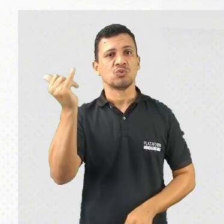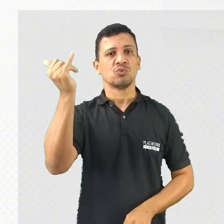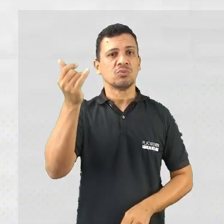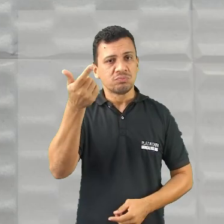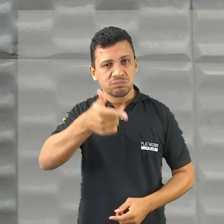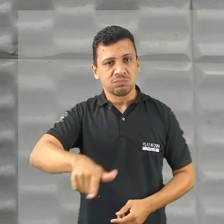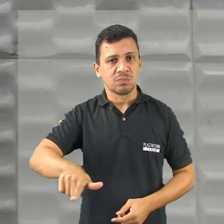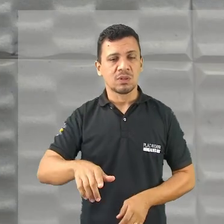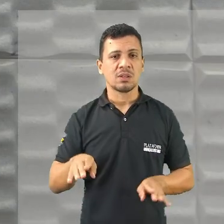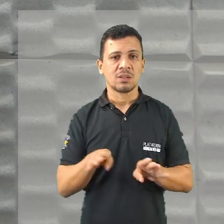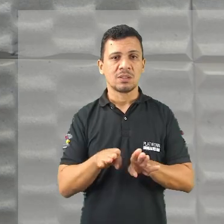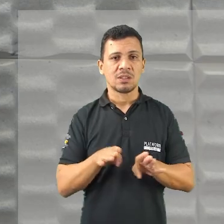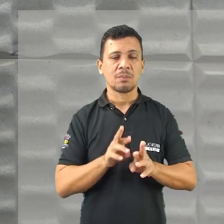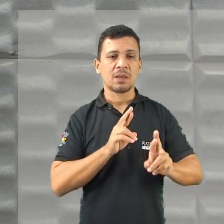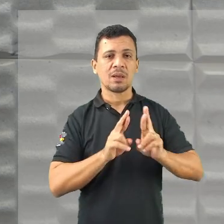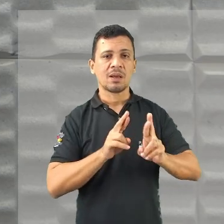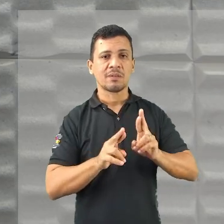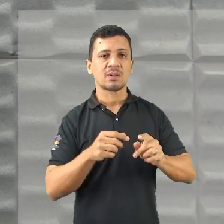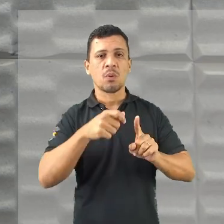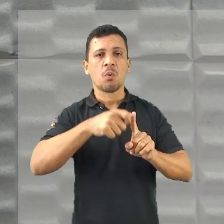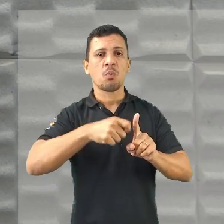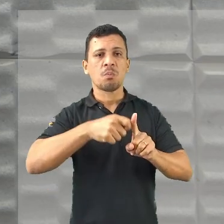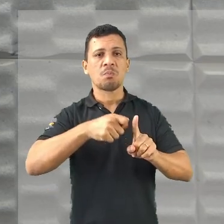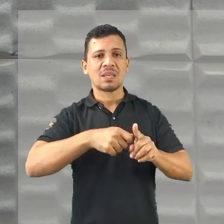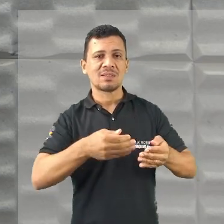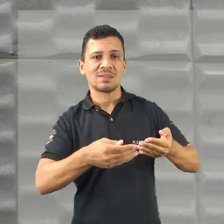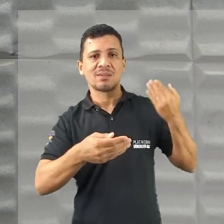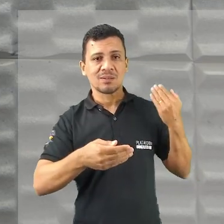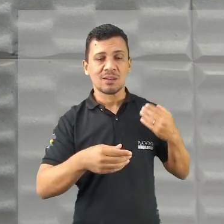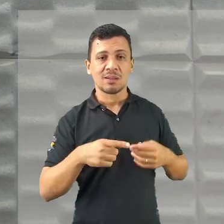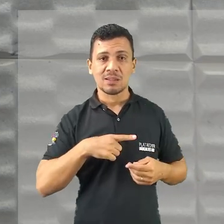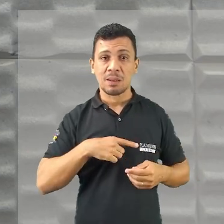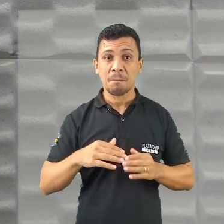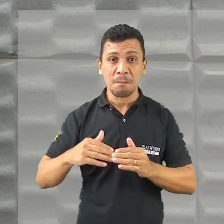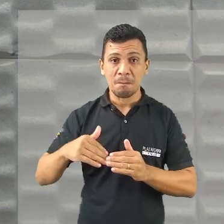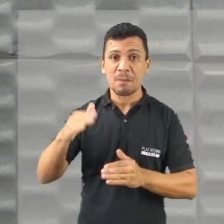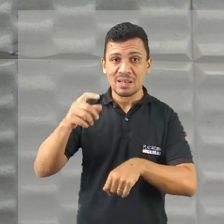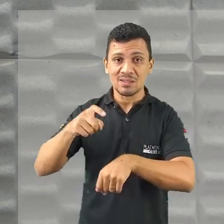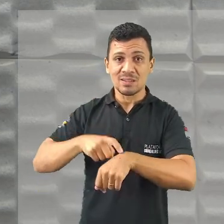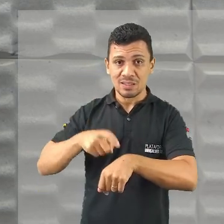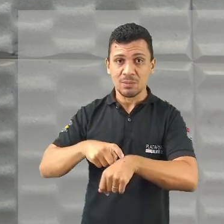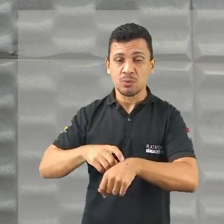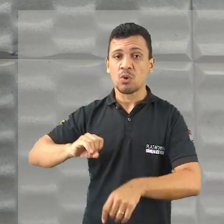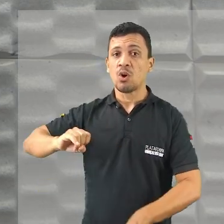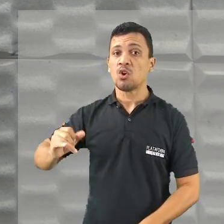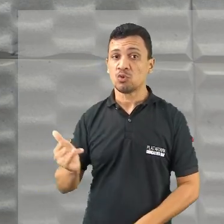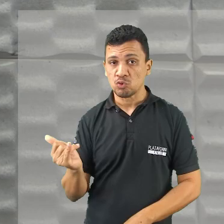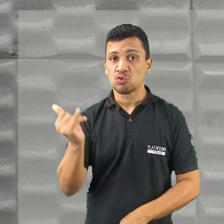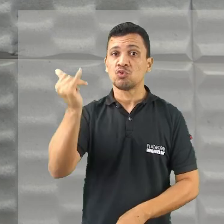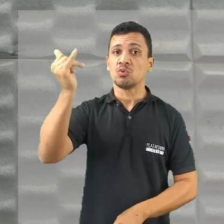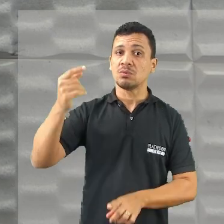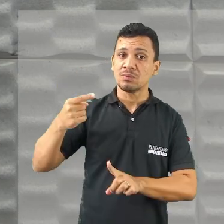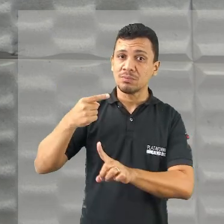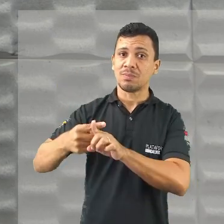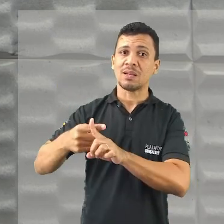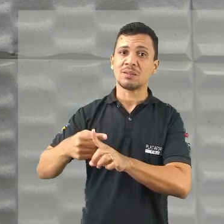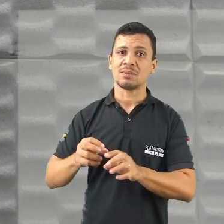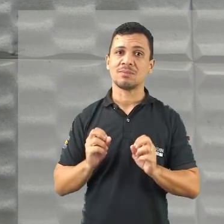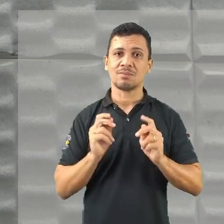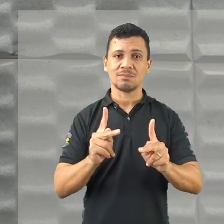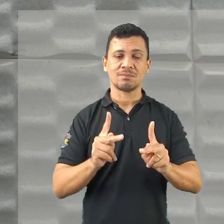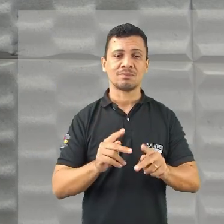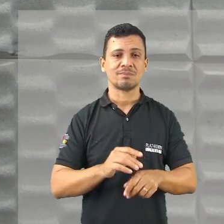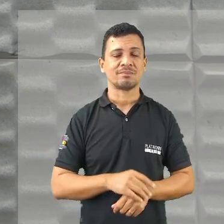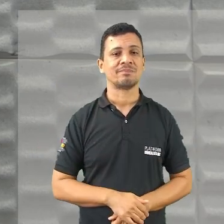relação ao montante do mês anterior, tá? Então, quanto mais prazo, mais juros, mesmo a taxa sendo pequenininha. Beleza,